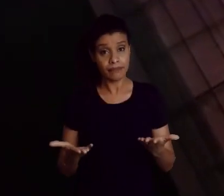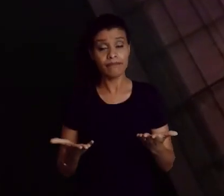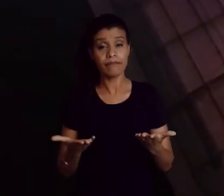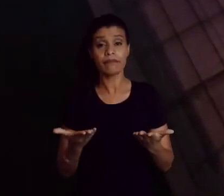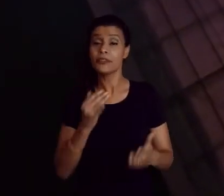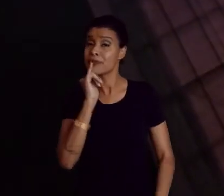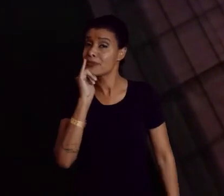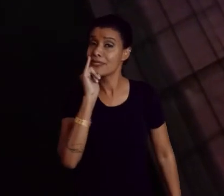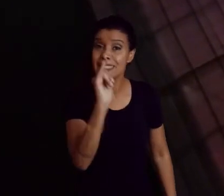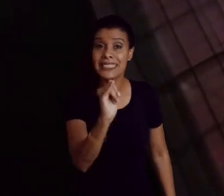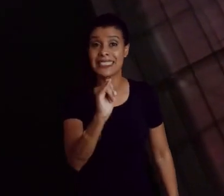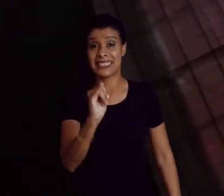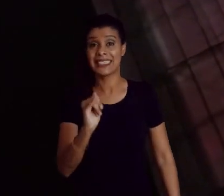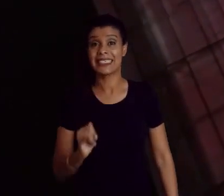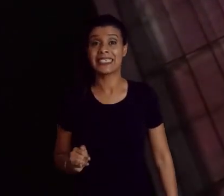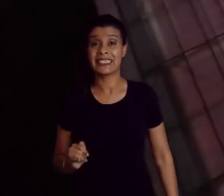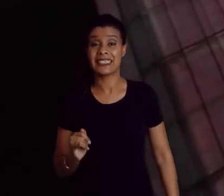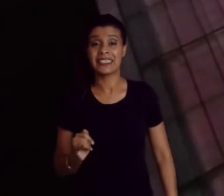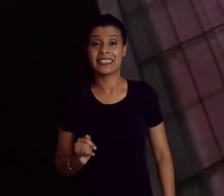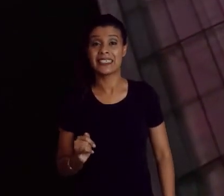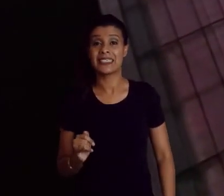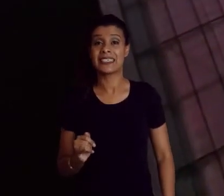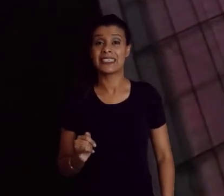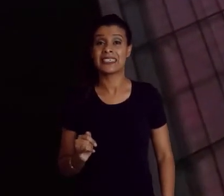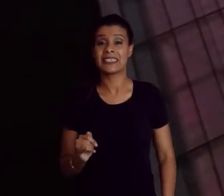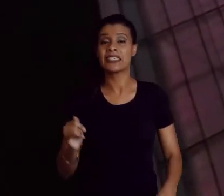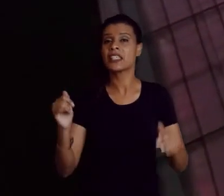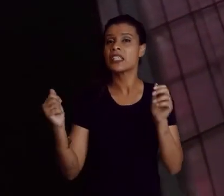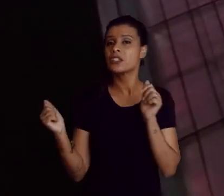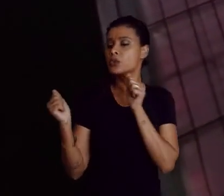Geralmente, quem termina a vida do nosso lado? Cônjuge.